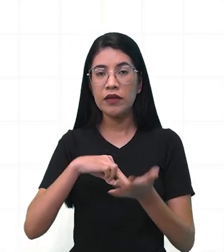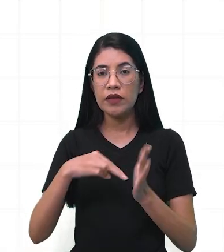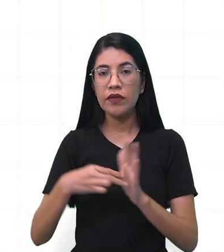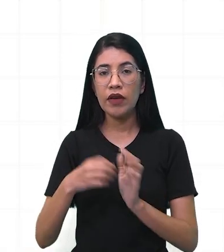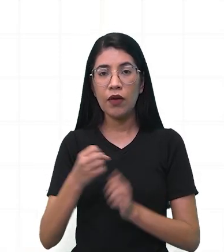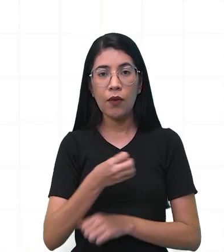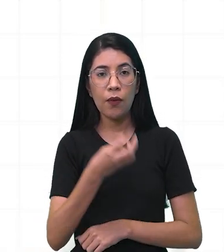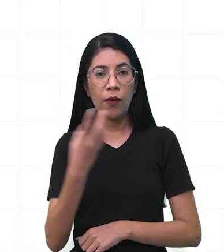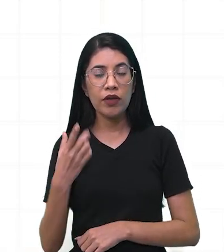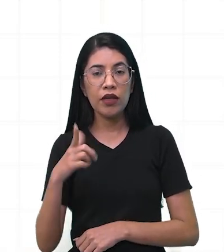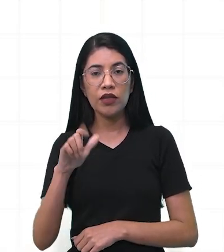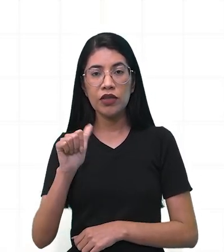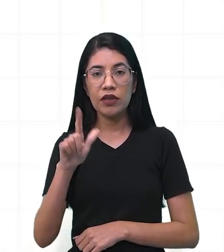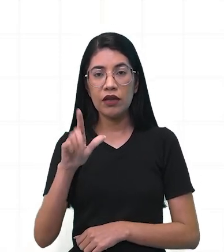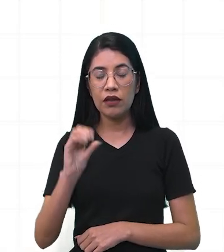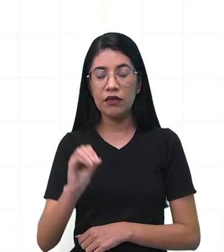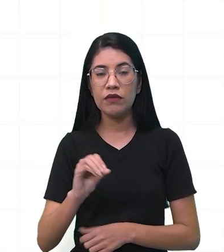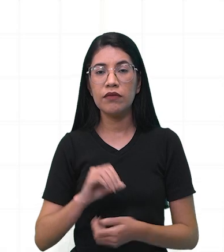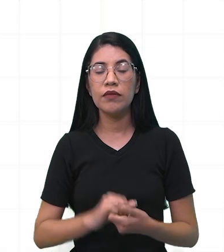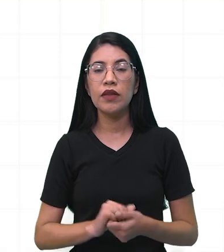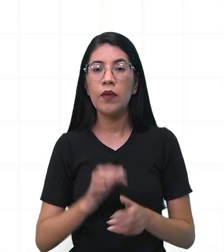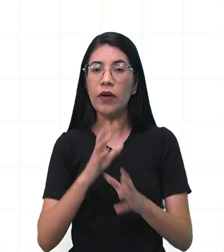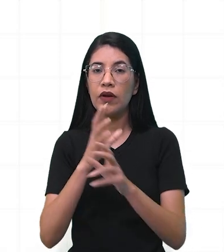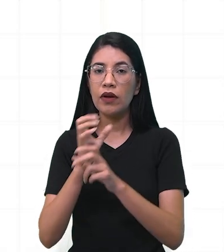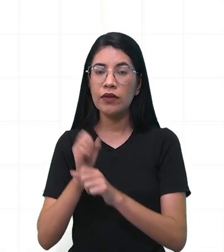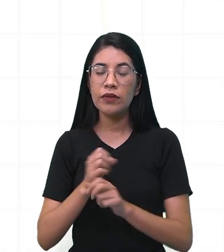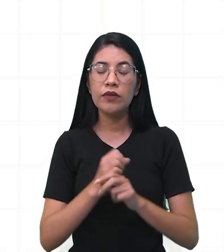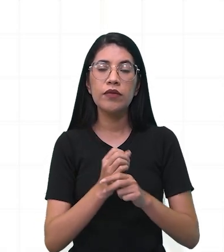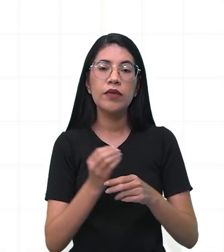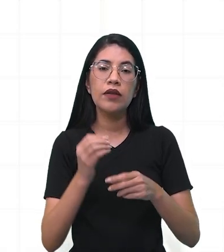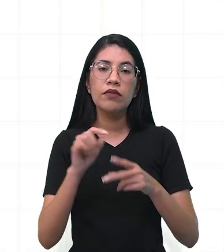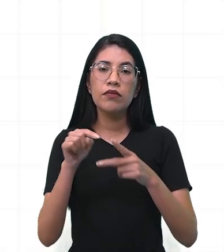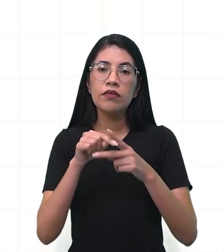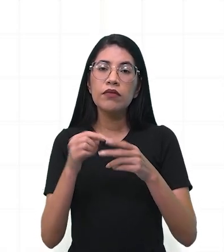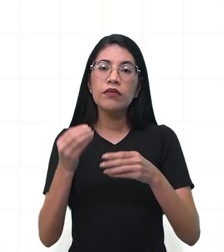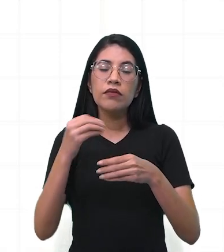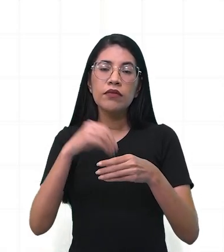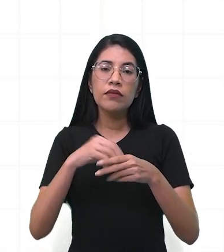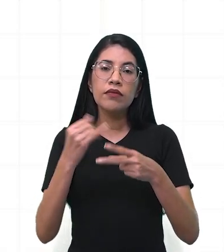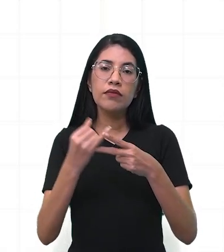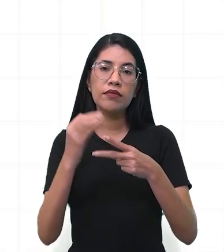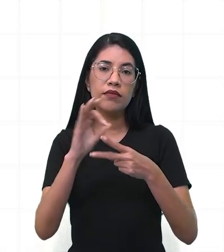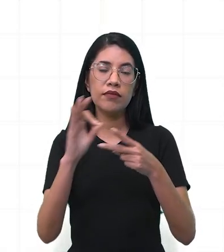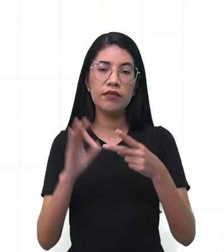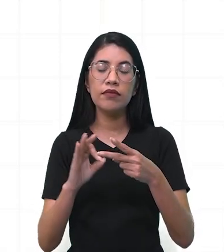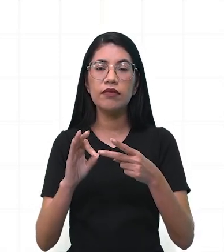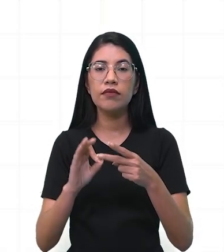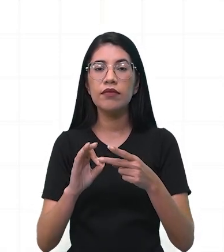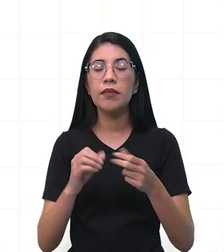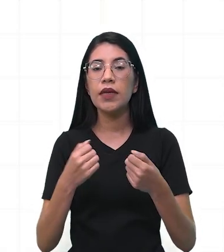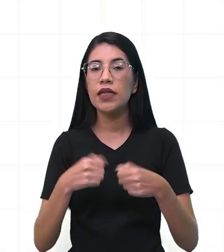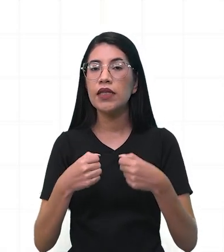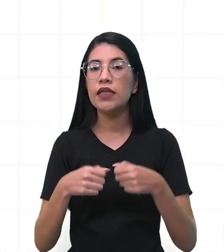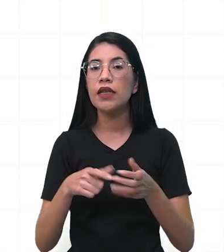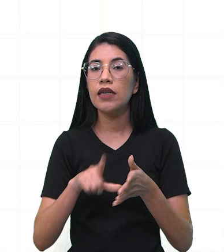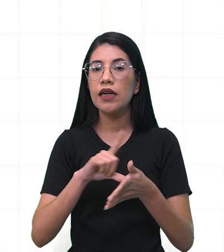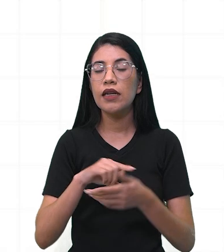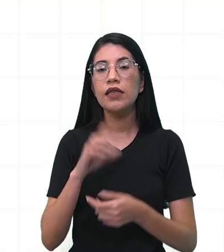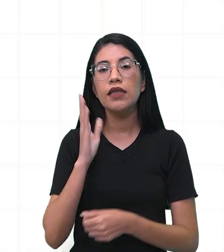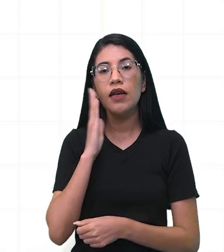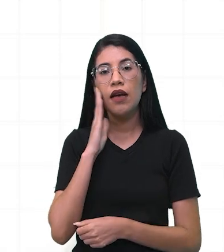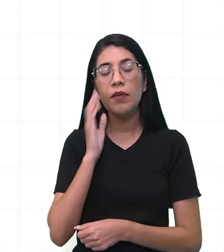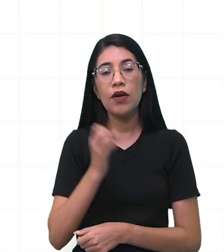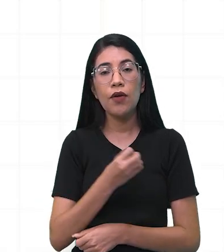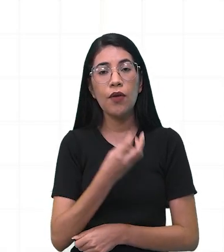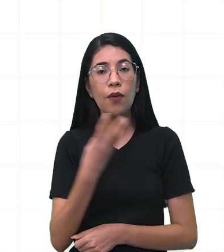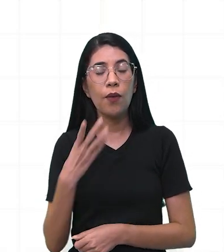lados. Então, para determinar a soma dos ângulos internos de um polígono regular, eu só preciso saber o número